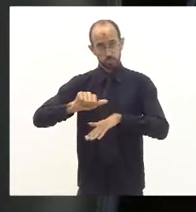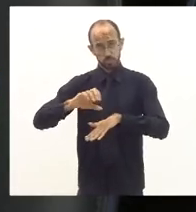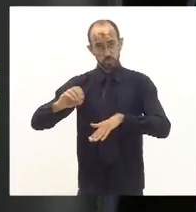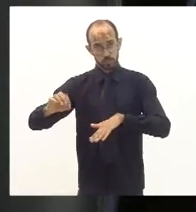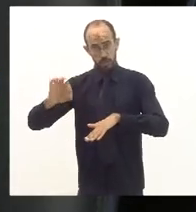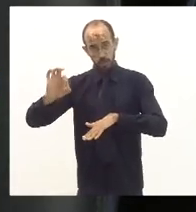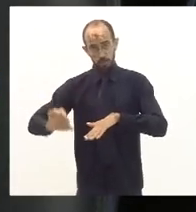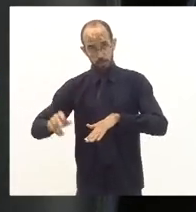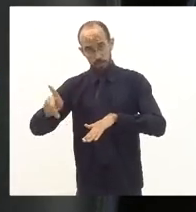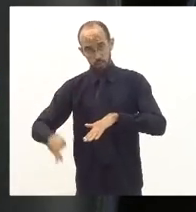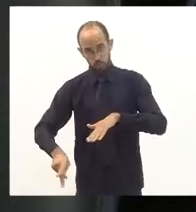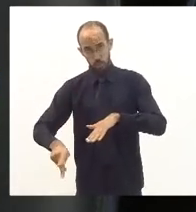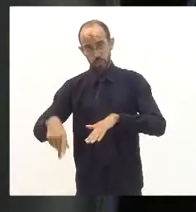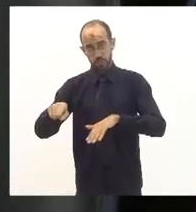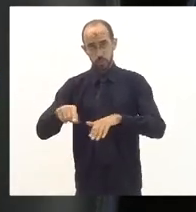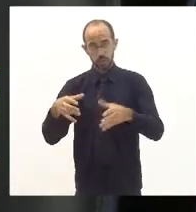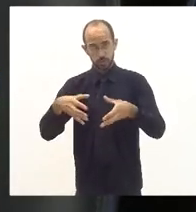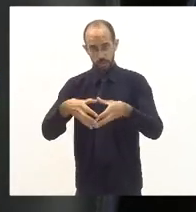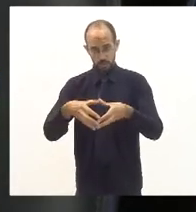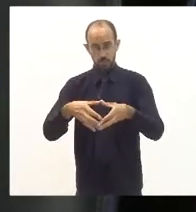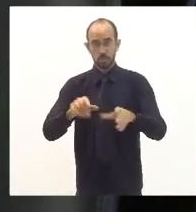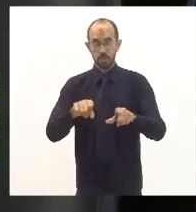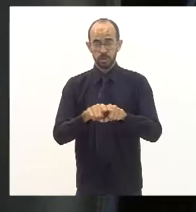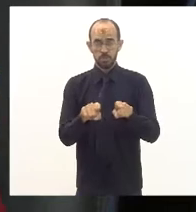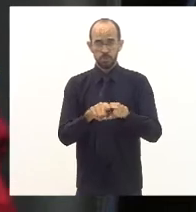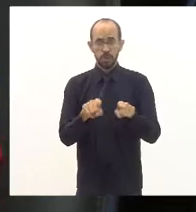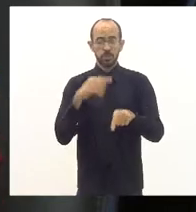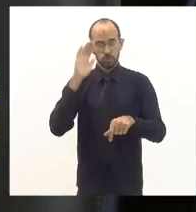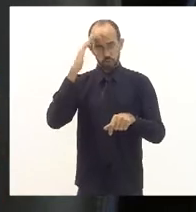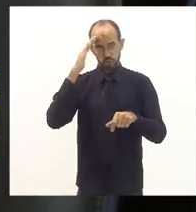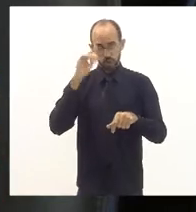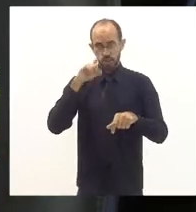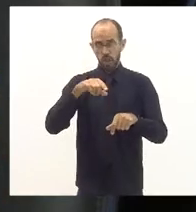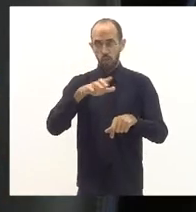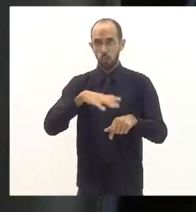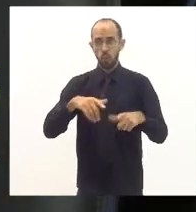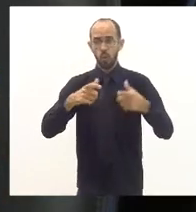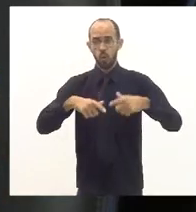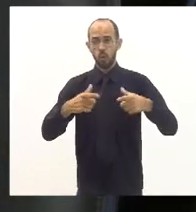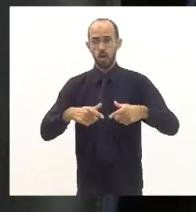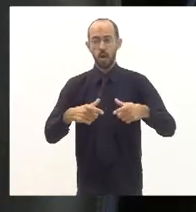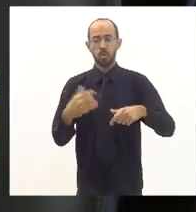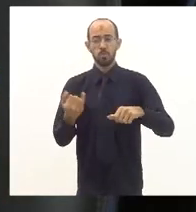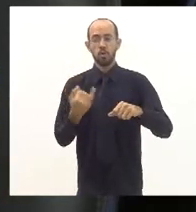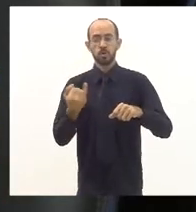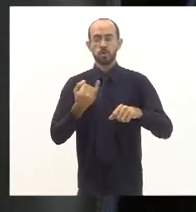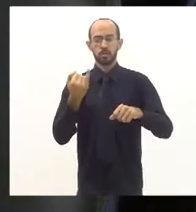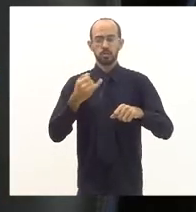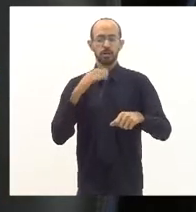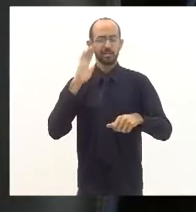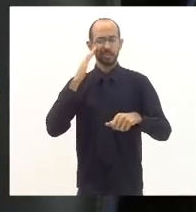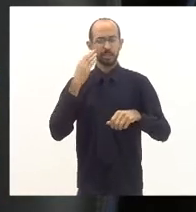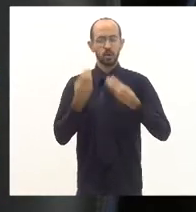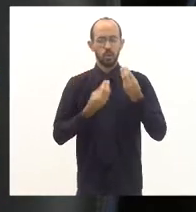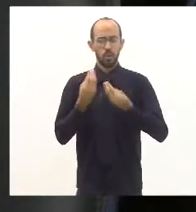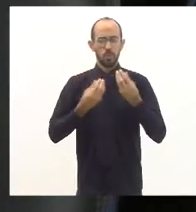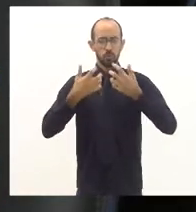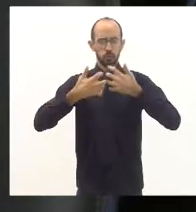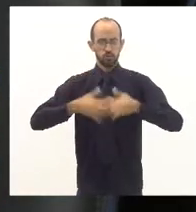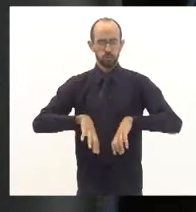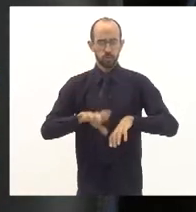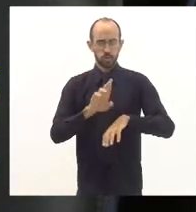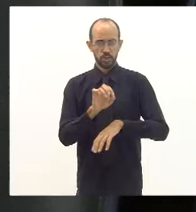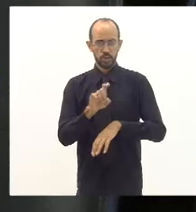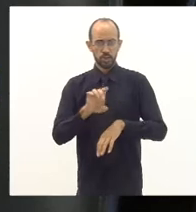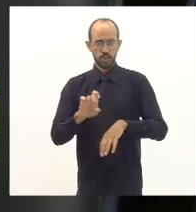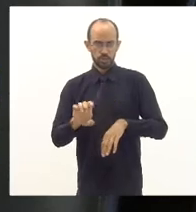em Resende. A gente entende também como um espaço piloto para poder entender como é que isso funciona em rede no estado do Rio de Janeiro, não é uma